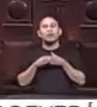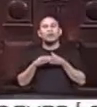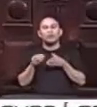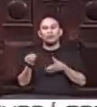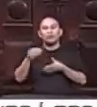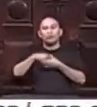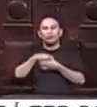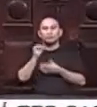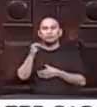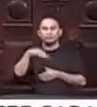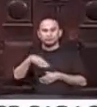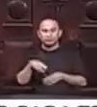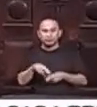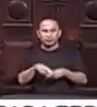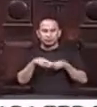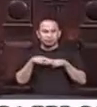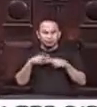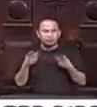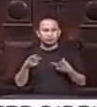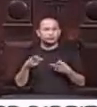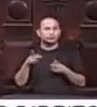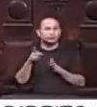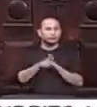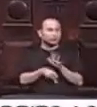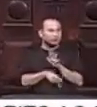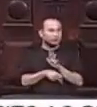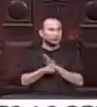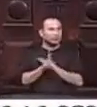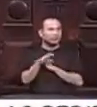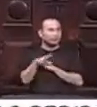sim pelo projeto e pela derrubada do veto.